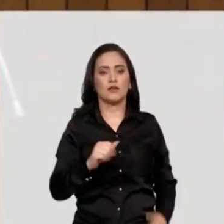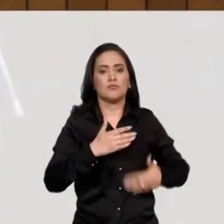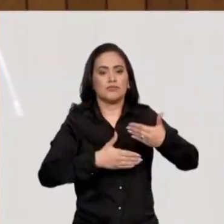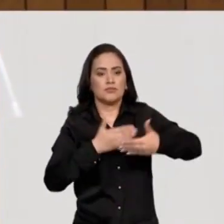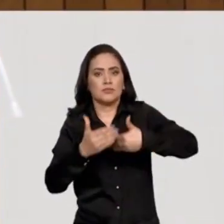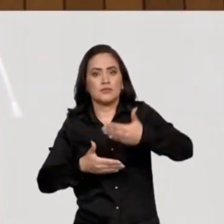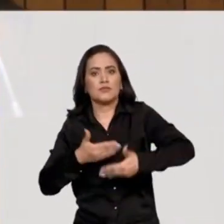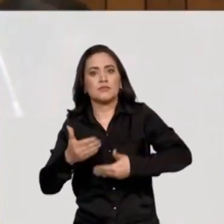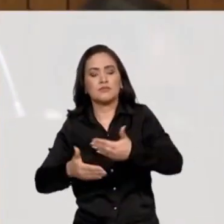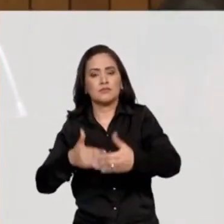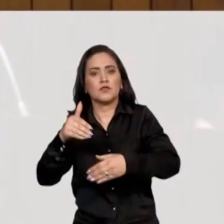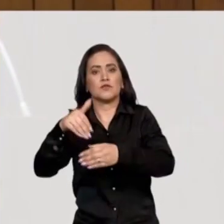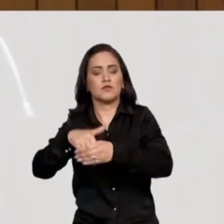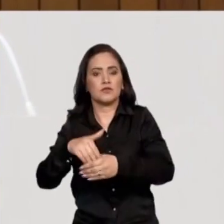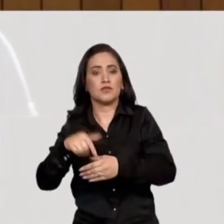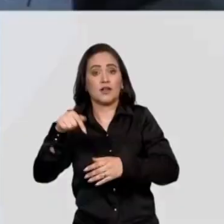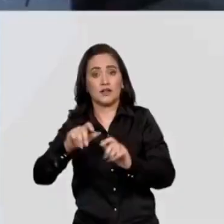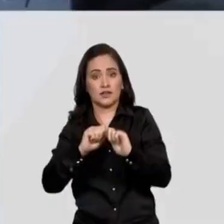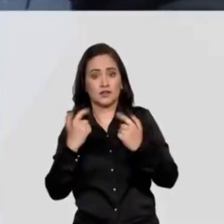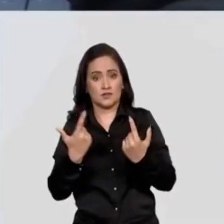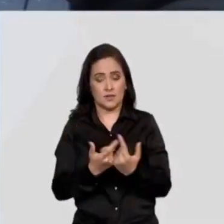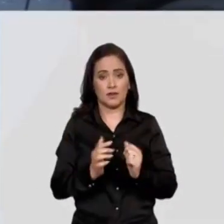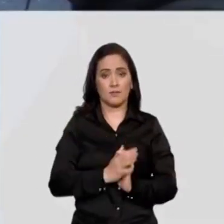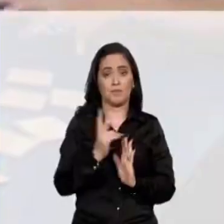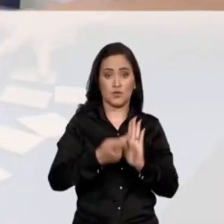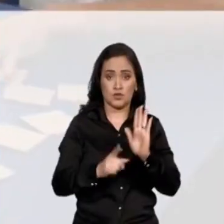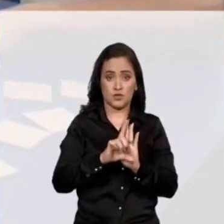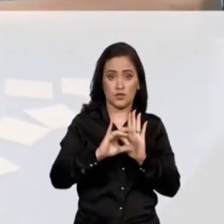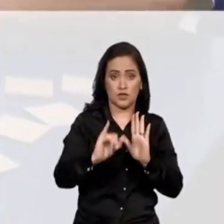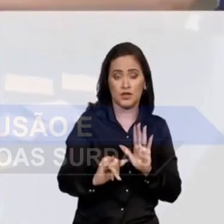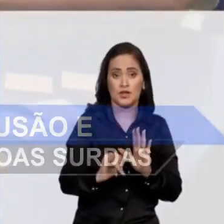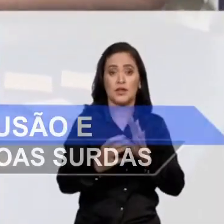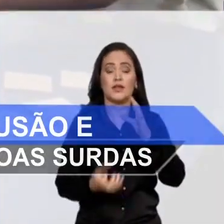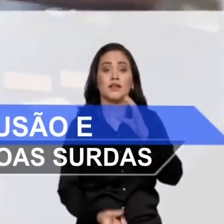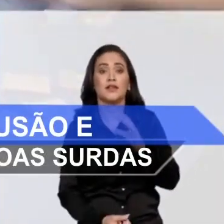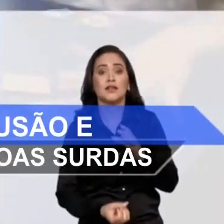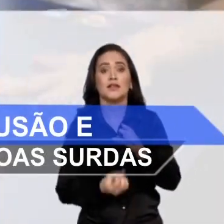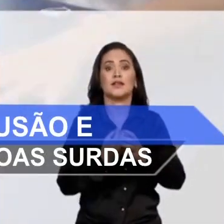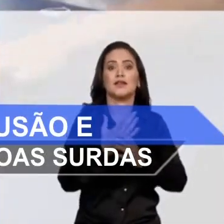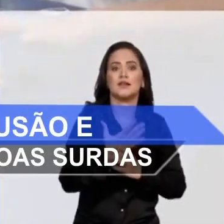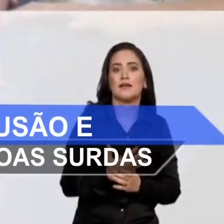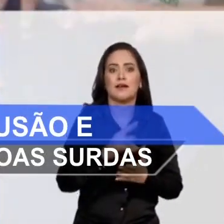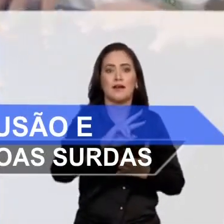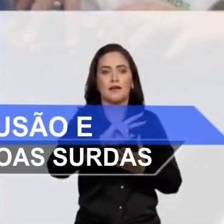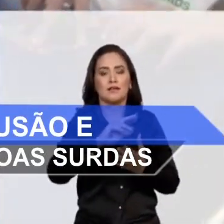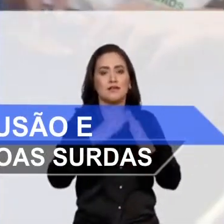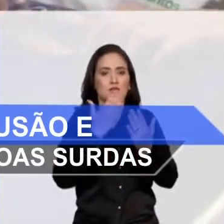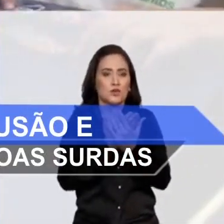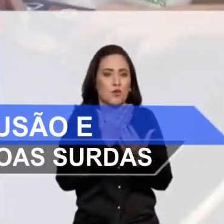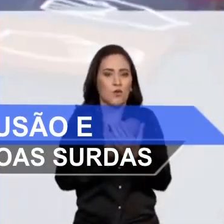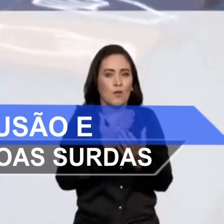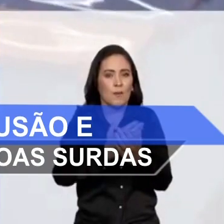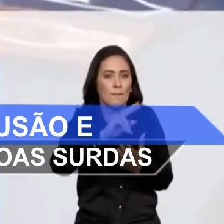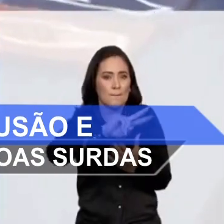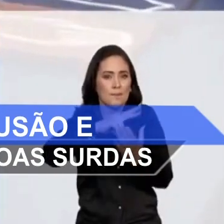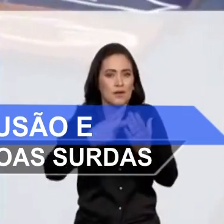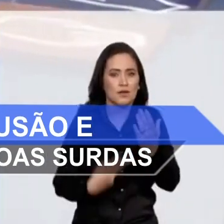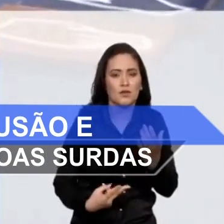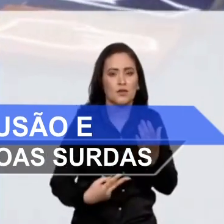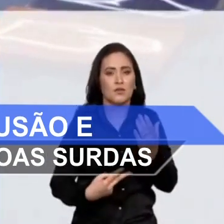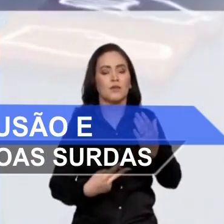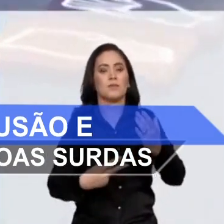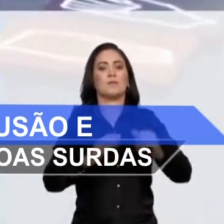está em tramitação na Assembleia Legislativa. O PL institui diretrizes para a criação de escolas bilíngues em